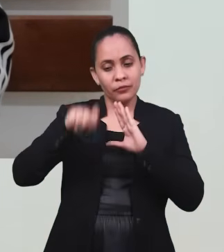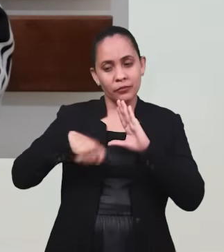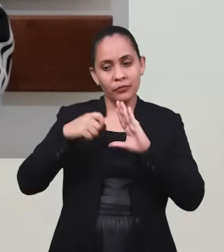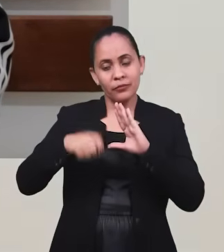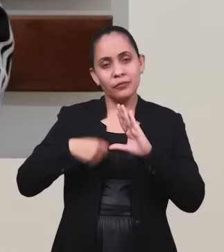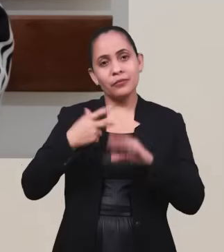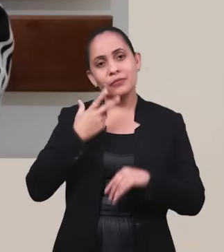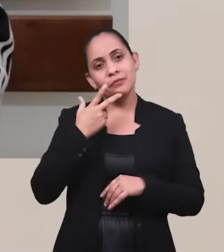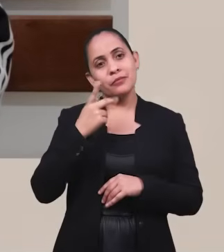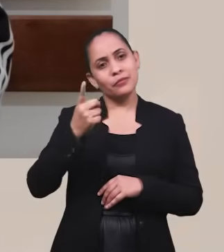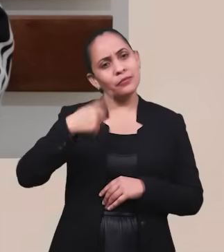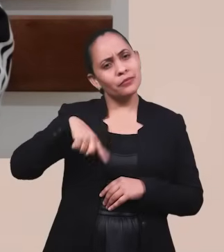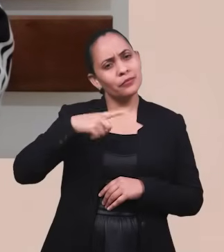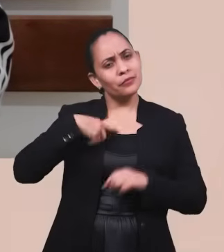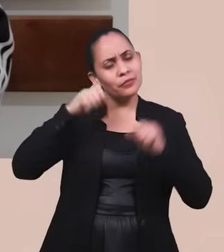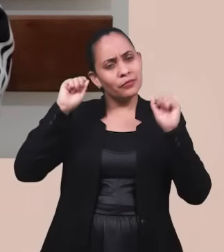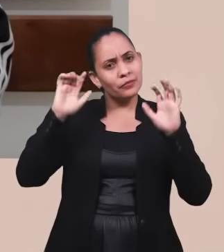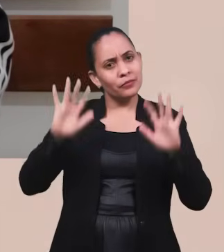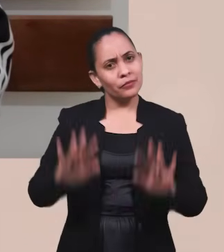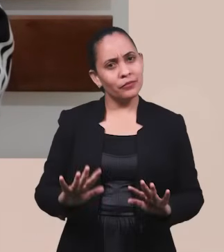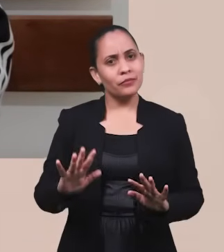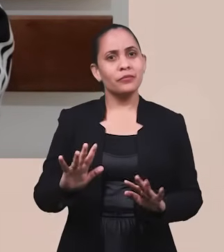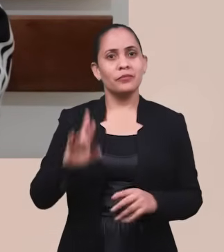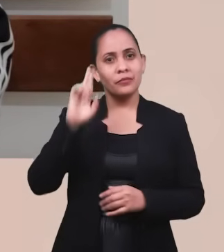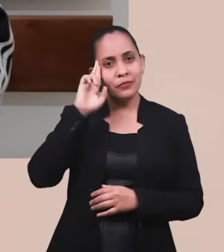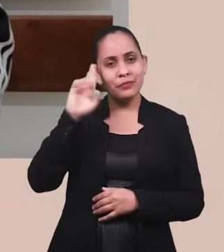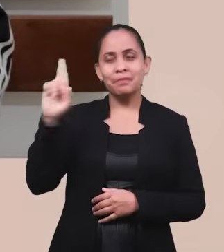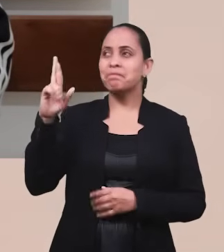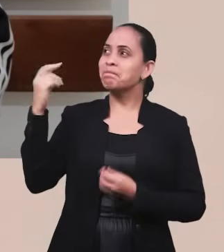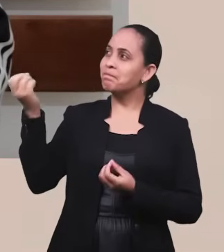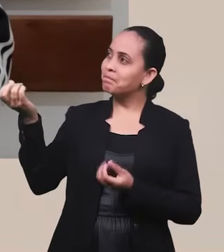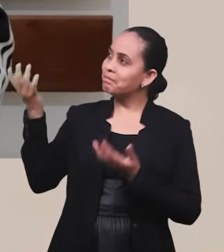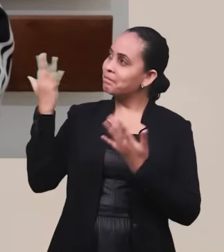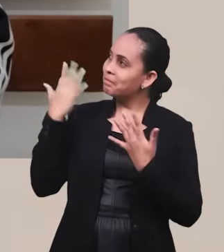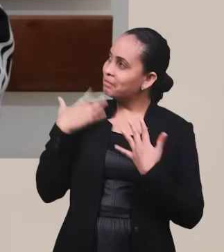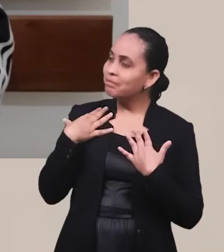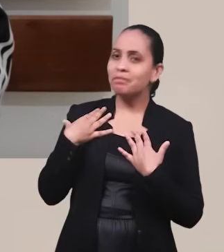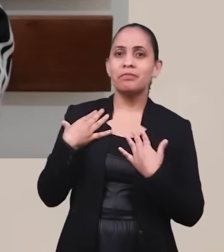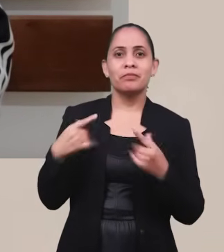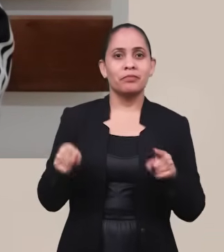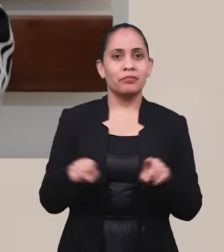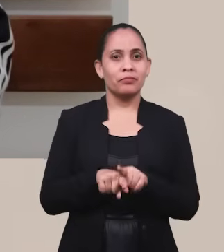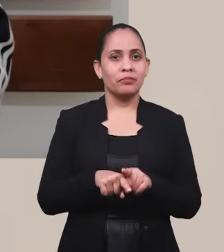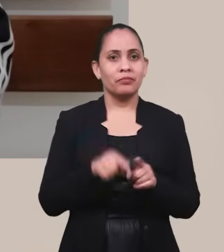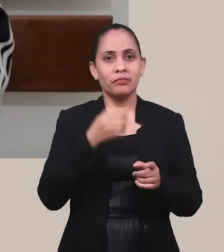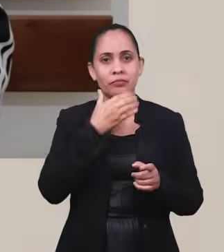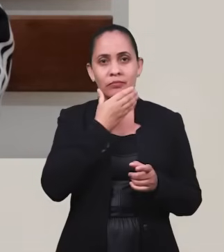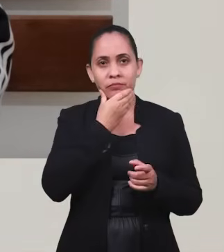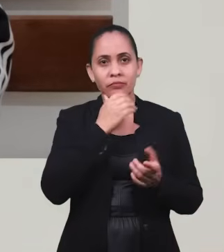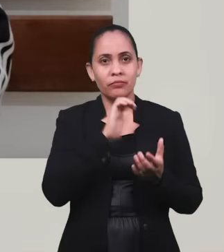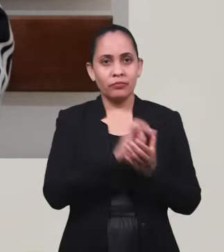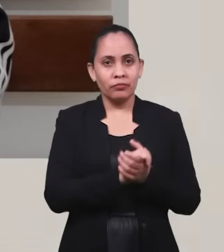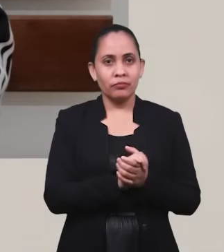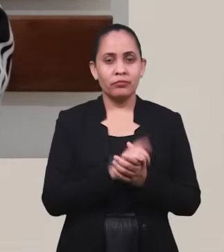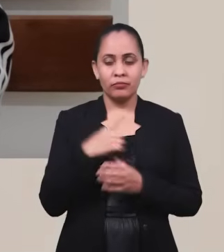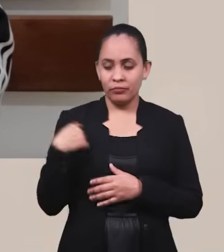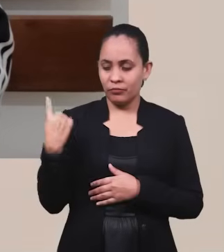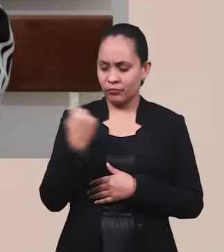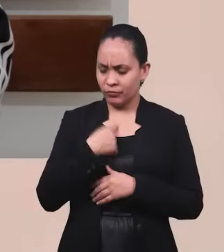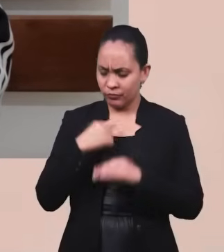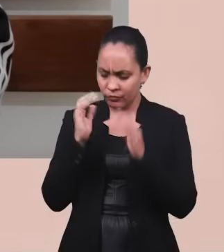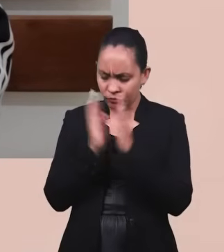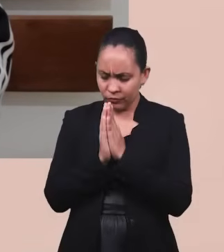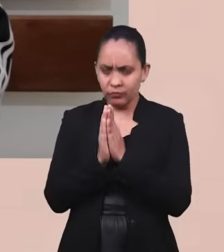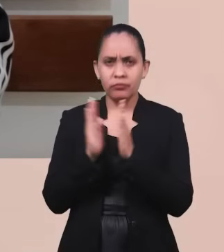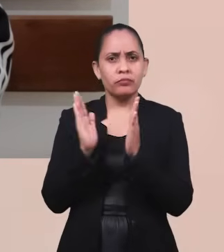declaração de grandes bênçãos que eu tenho recebido da minha vida, através do meu esposo, através de orações que a gente vem